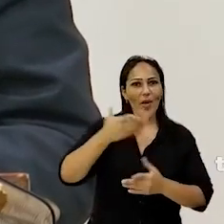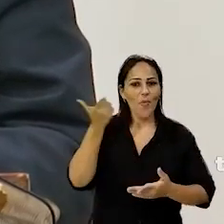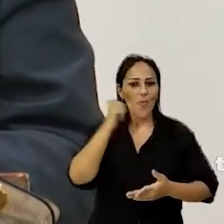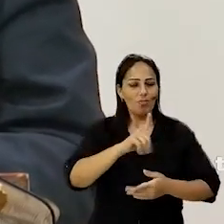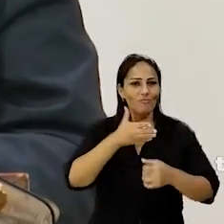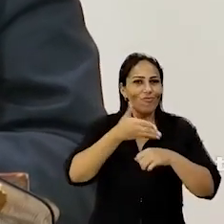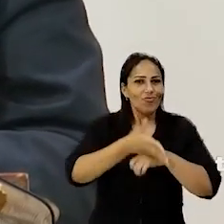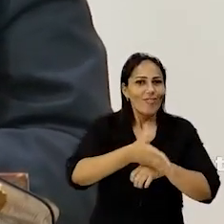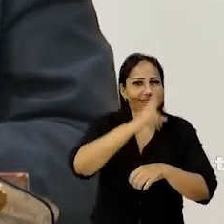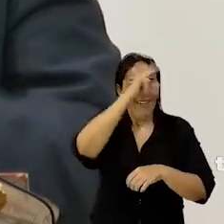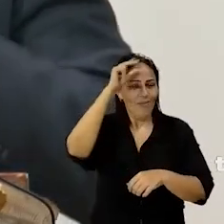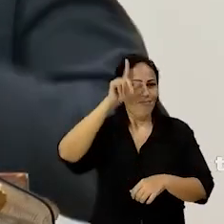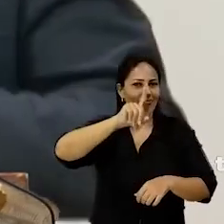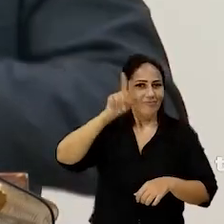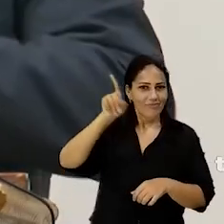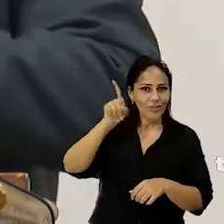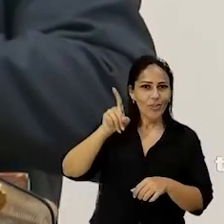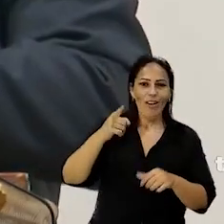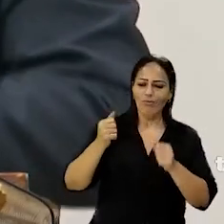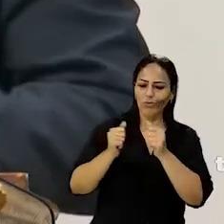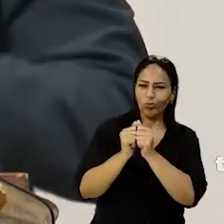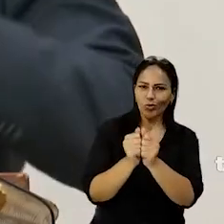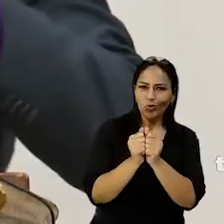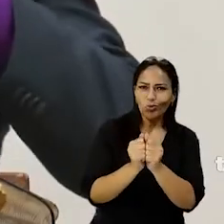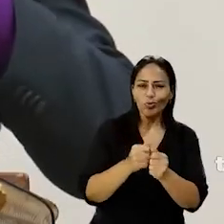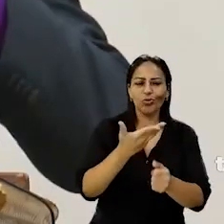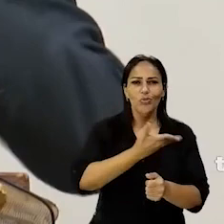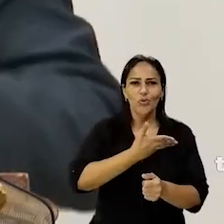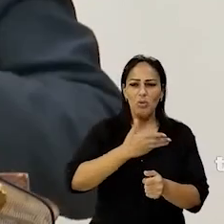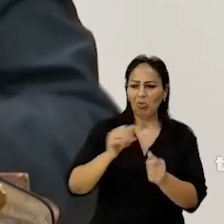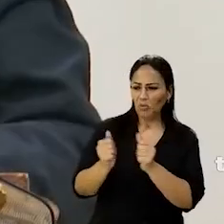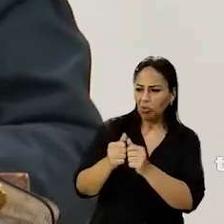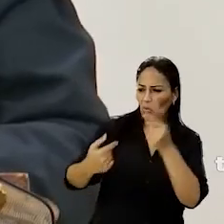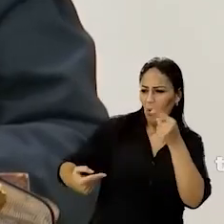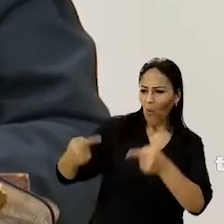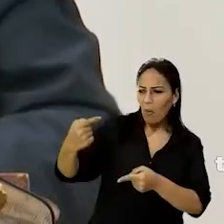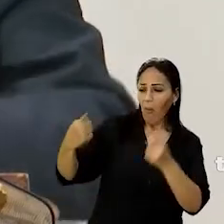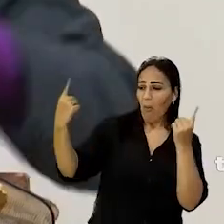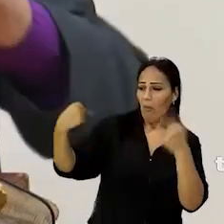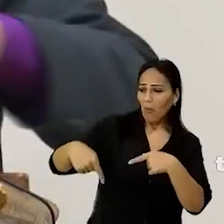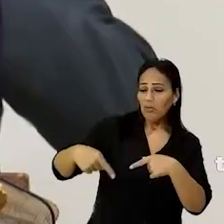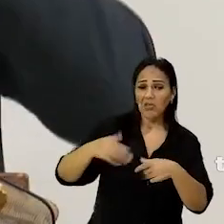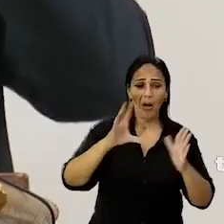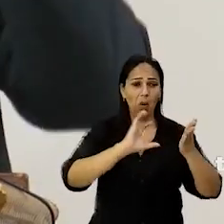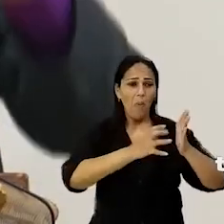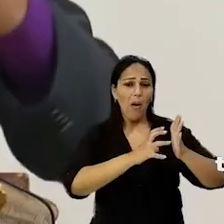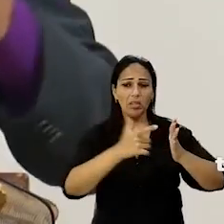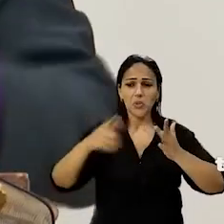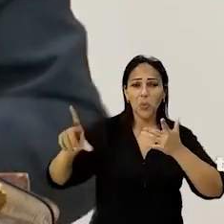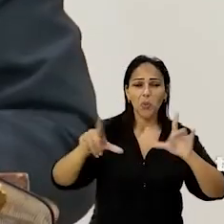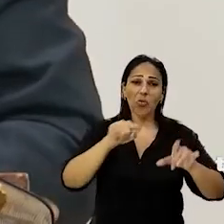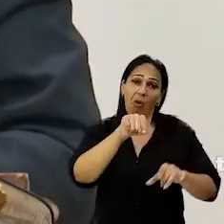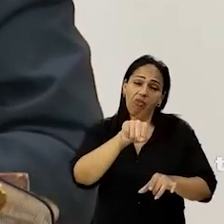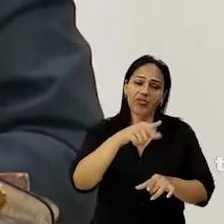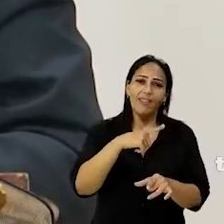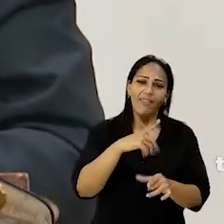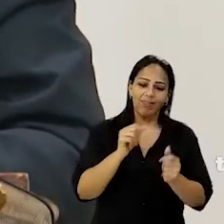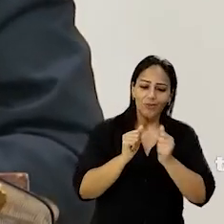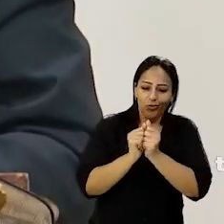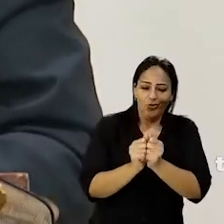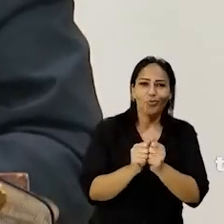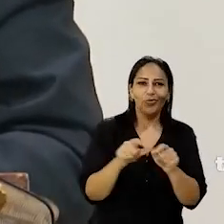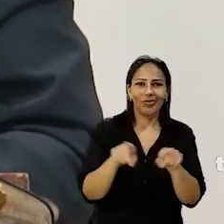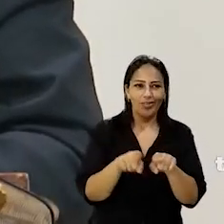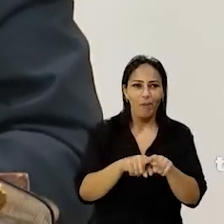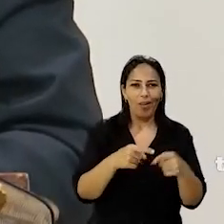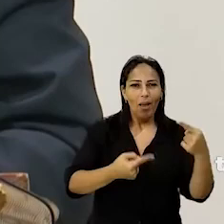prefeitura, dialogarei com aliados, com adversários, com você que é de outros partidos ou você, cidadão, que nem faz parte